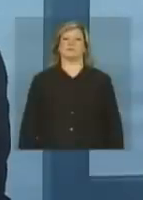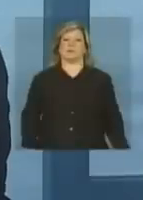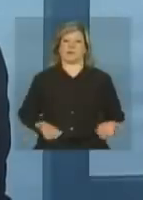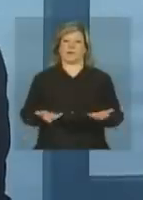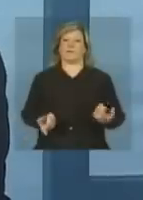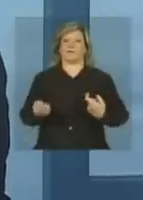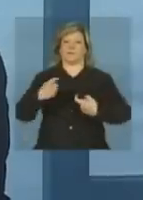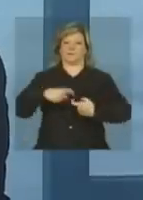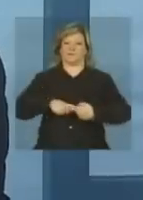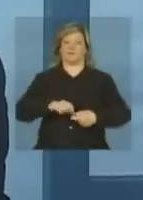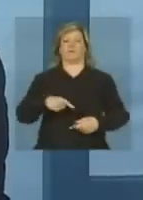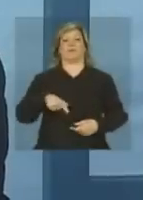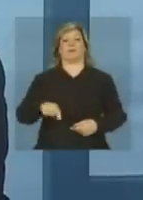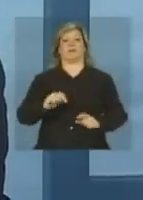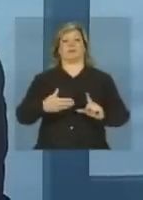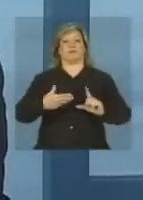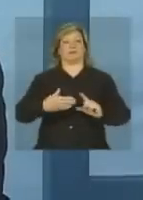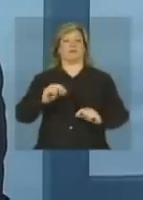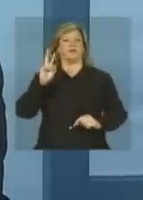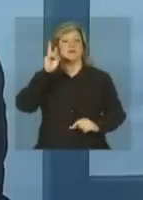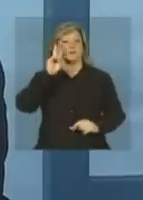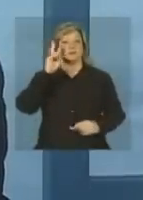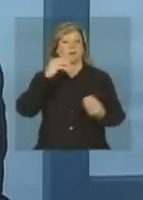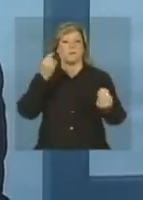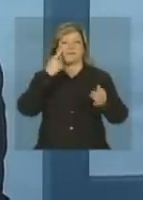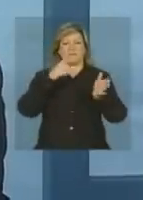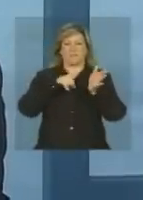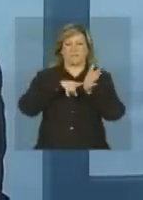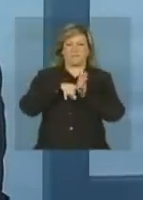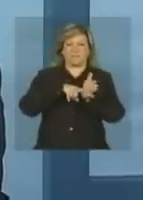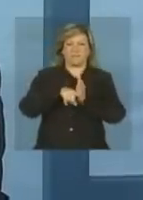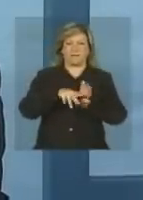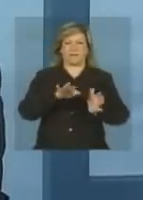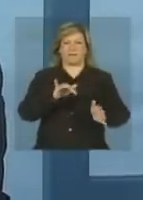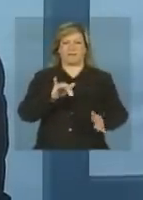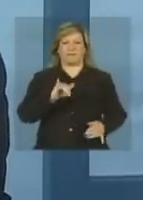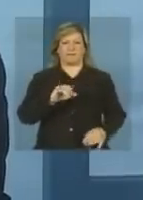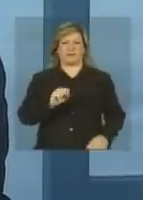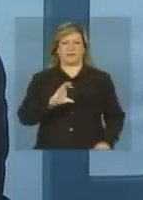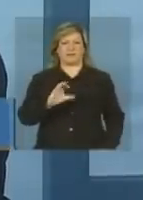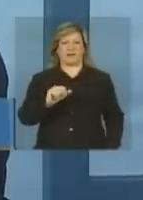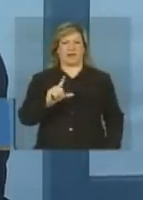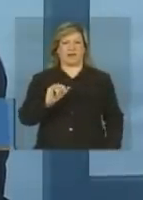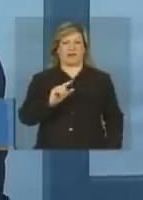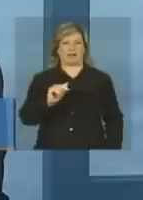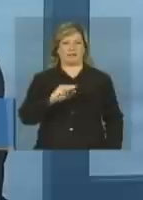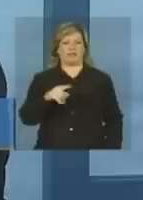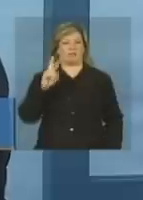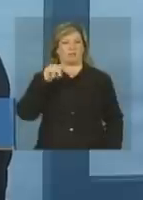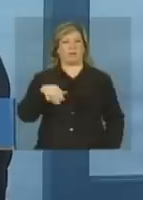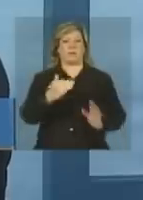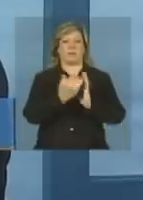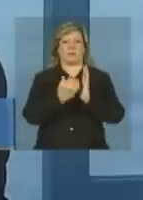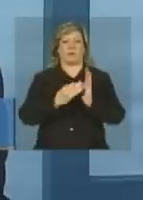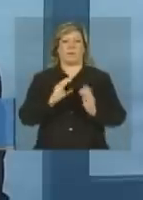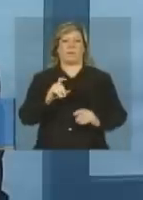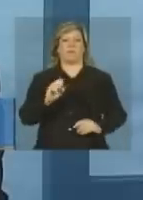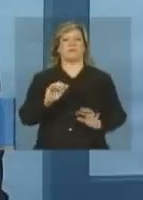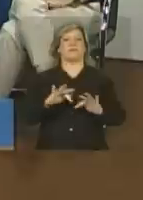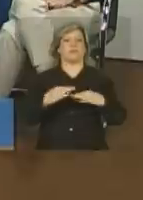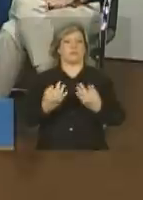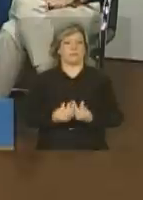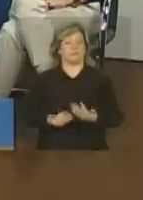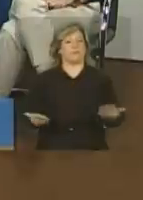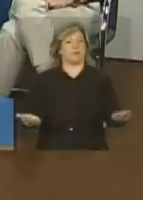Bom, estamos de volta com a teleconferência sobre a fiscalização do programa Bolsa Família. Neste bloco, a Carolina Borges e